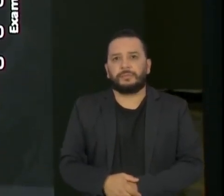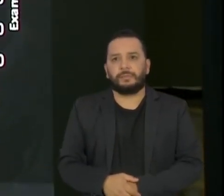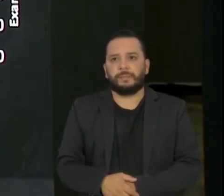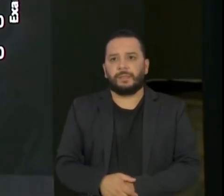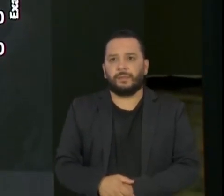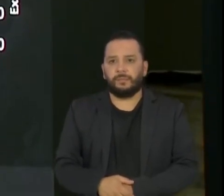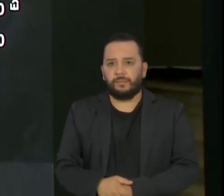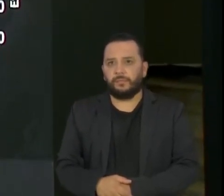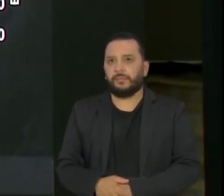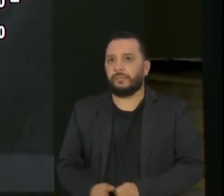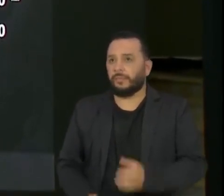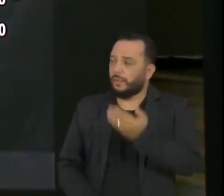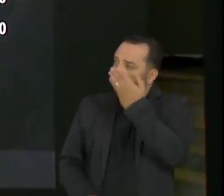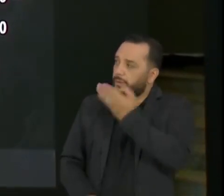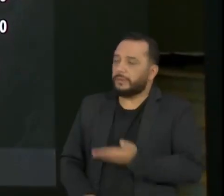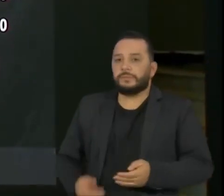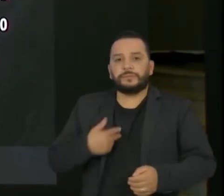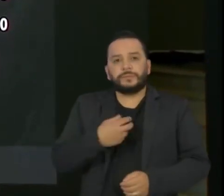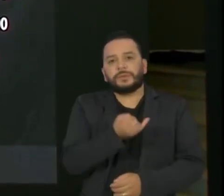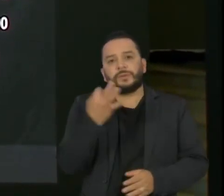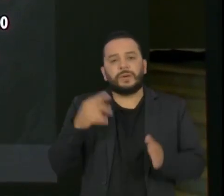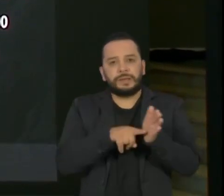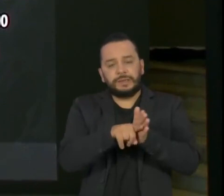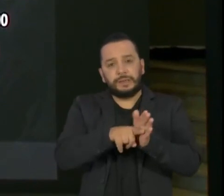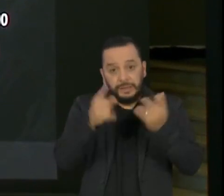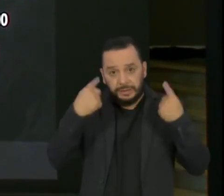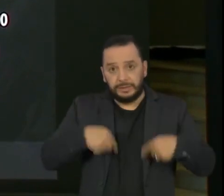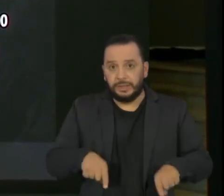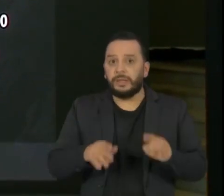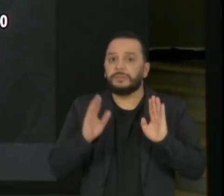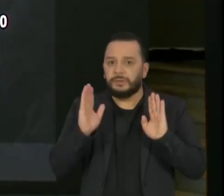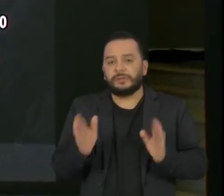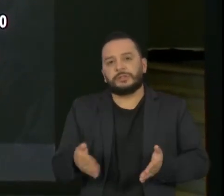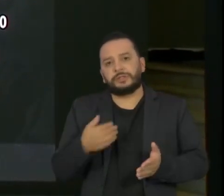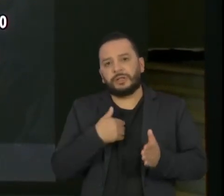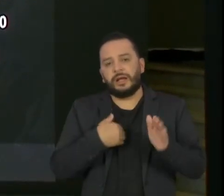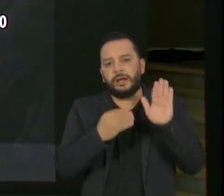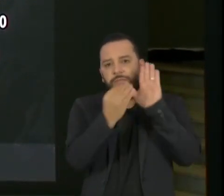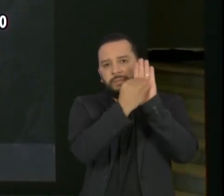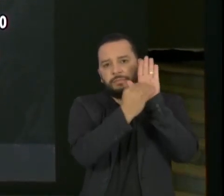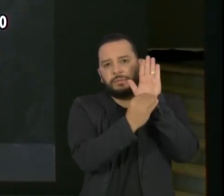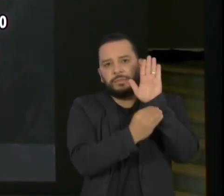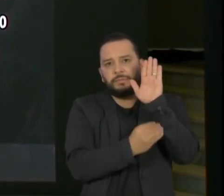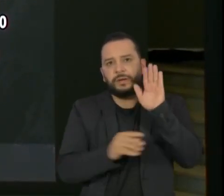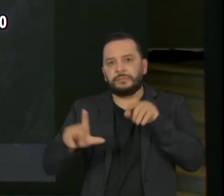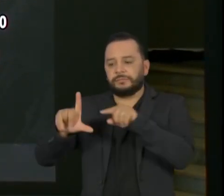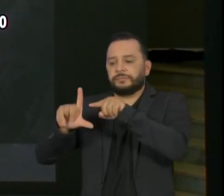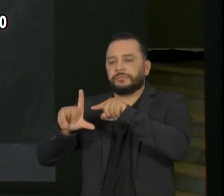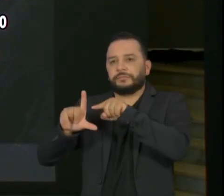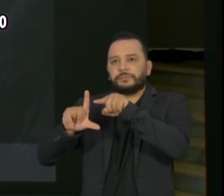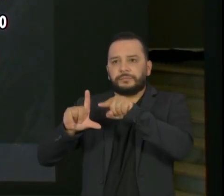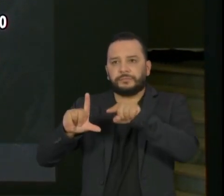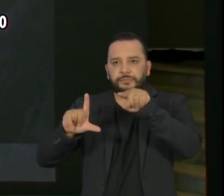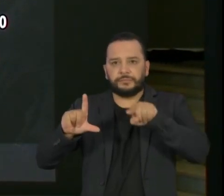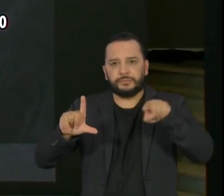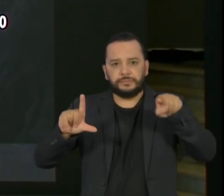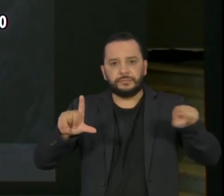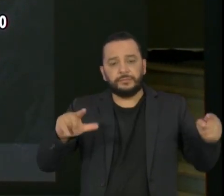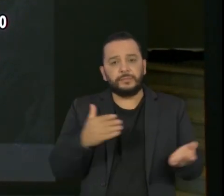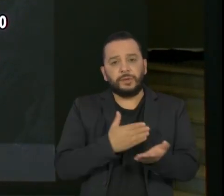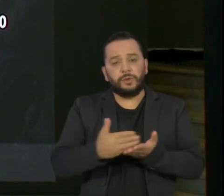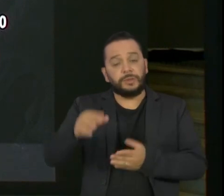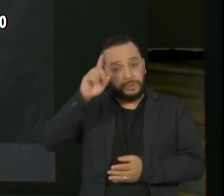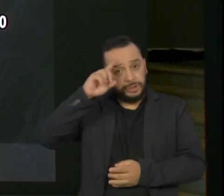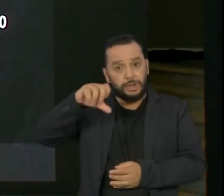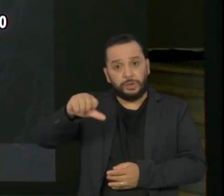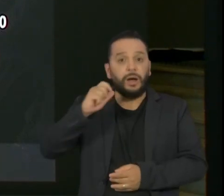Essa é a evolução do número de exames feito pela plataforma de diagnóstico desde o dia 9 de abril, quando ela foi constituída.